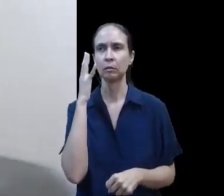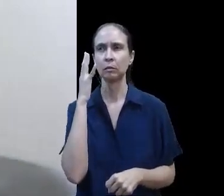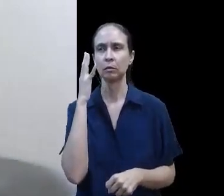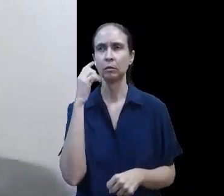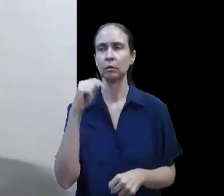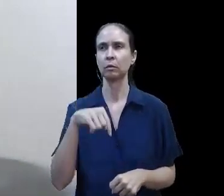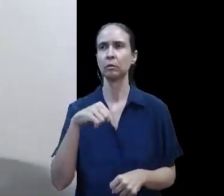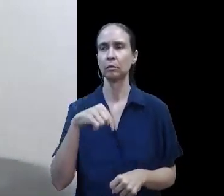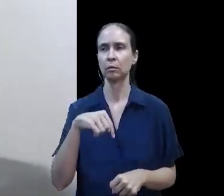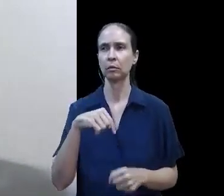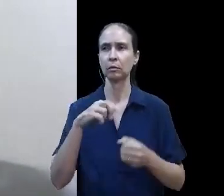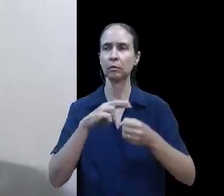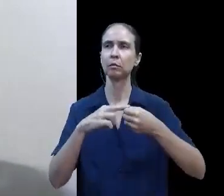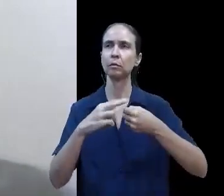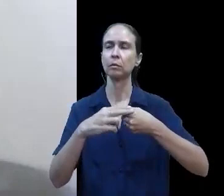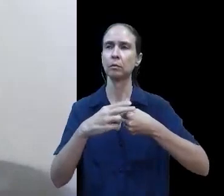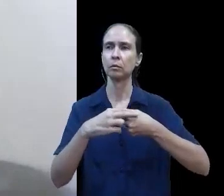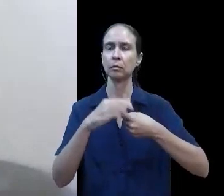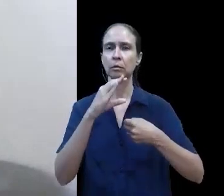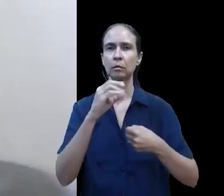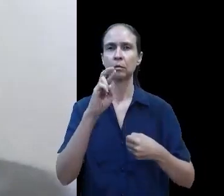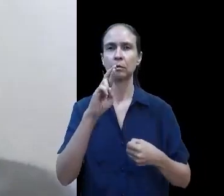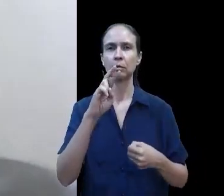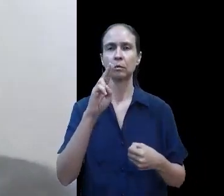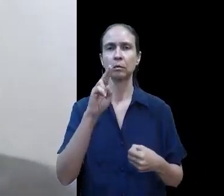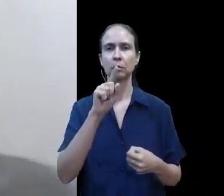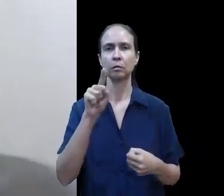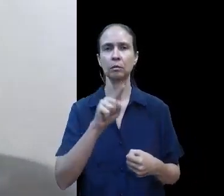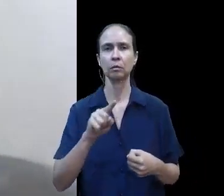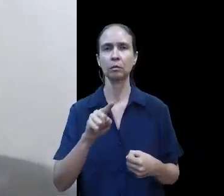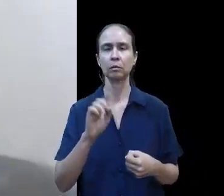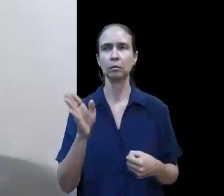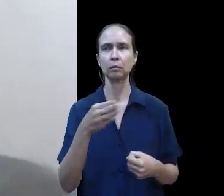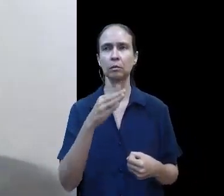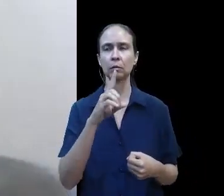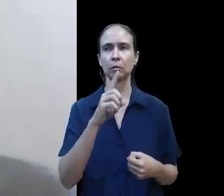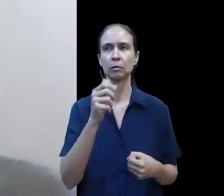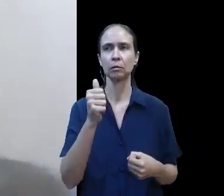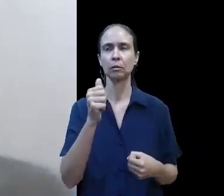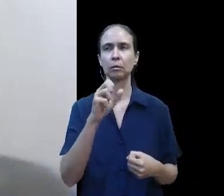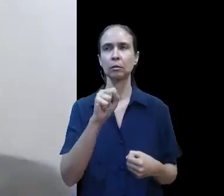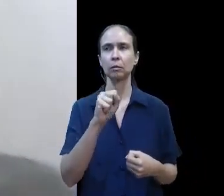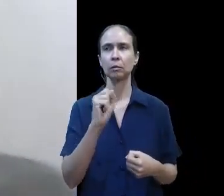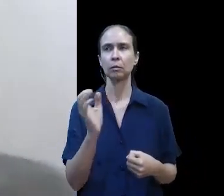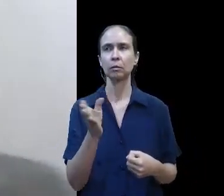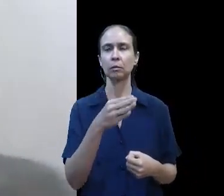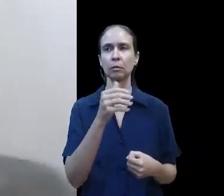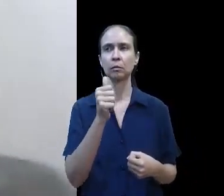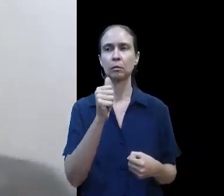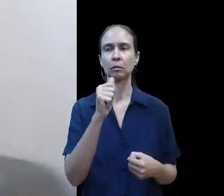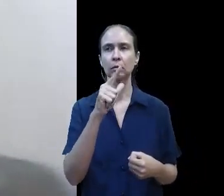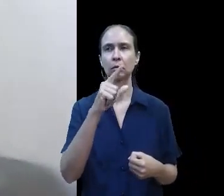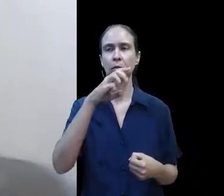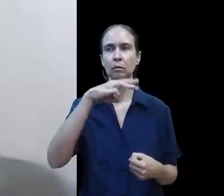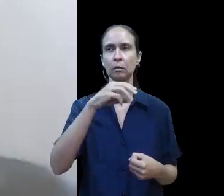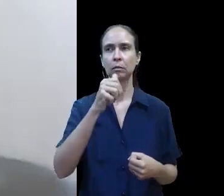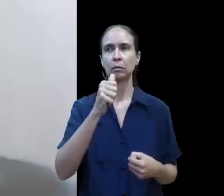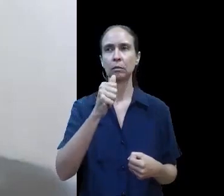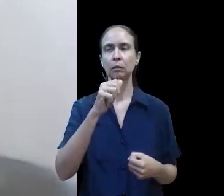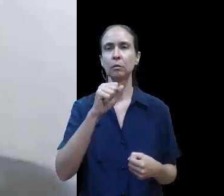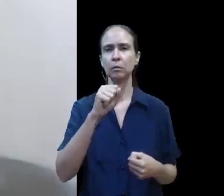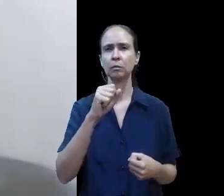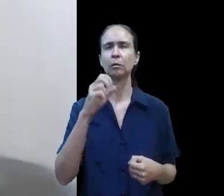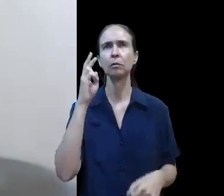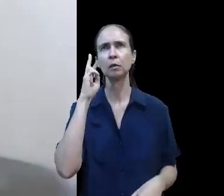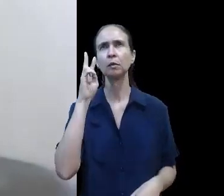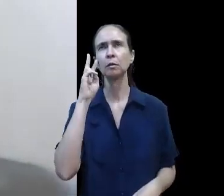primeiro simpósio de abacaxi que realizamos aqui, em 96, e você falou uma coisa